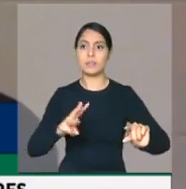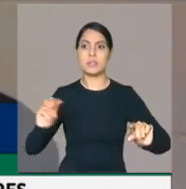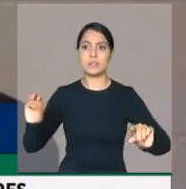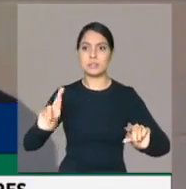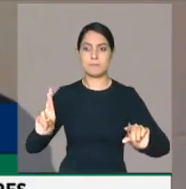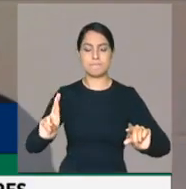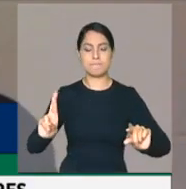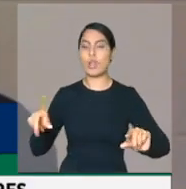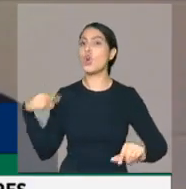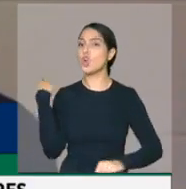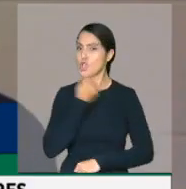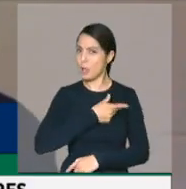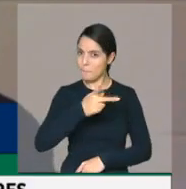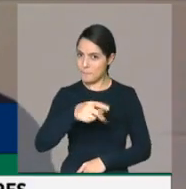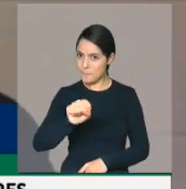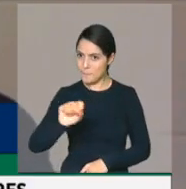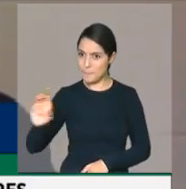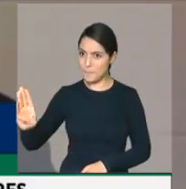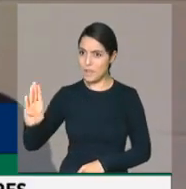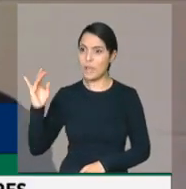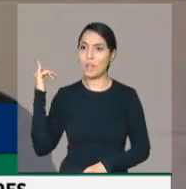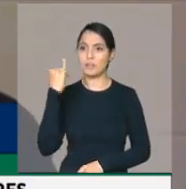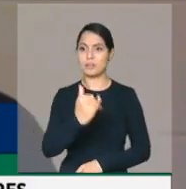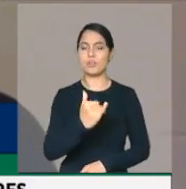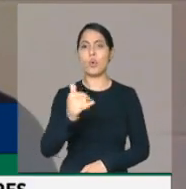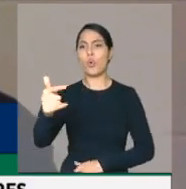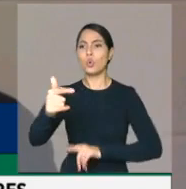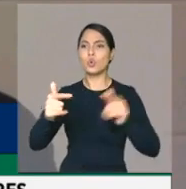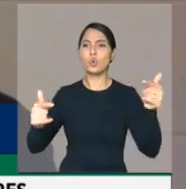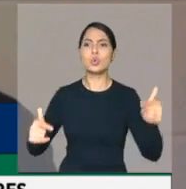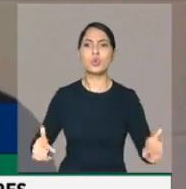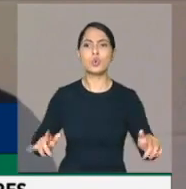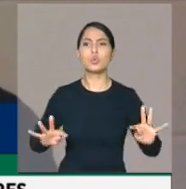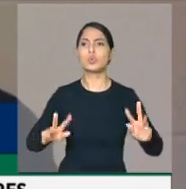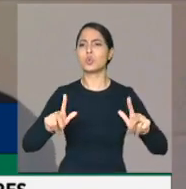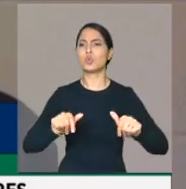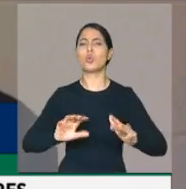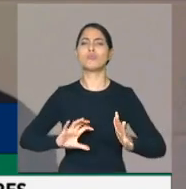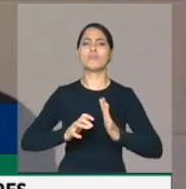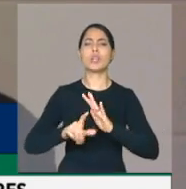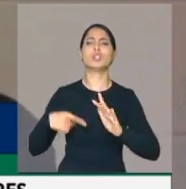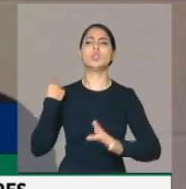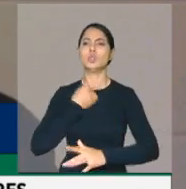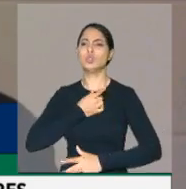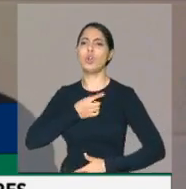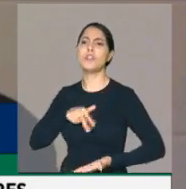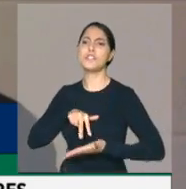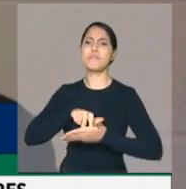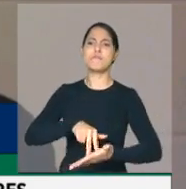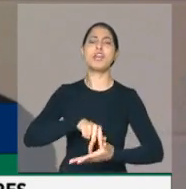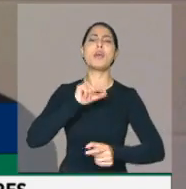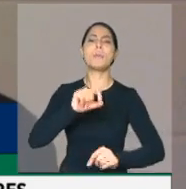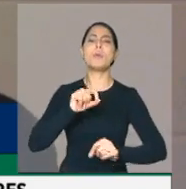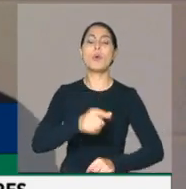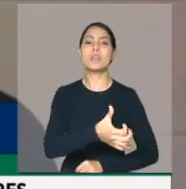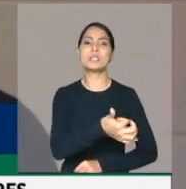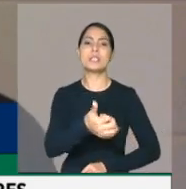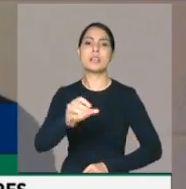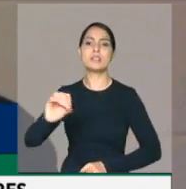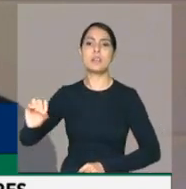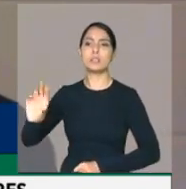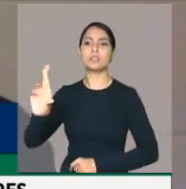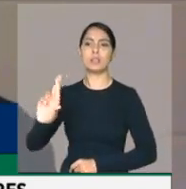do PSB, e tenho certeza que os demais partidos de oposição também, lutaremos para manter o auxílio emergencial